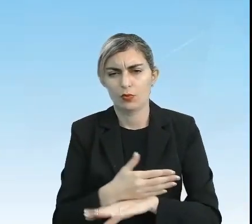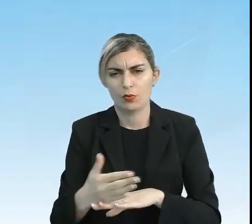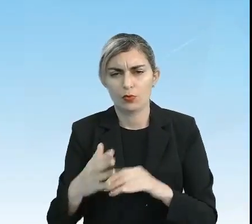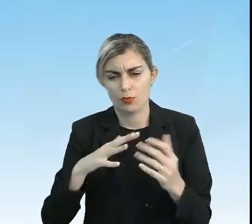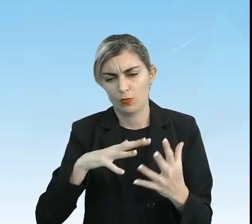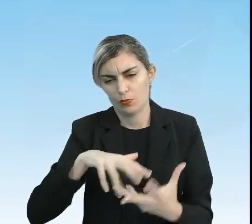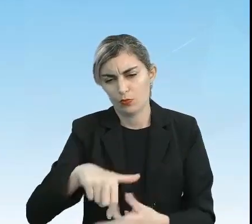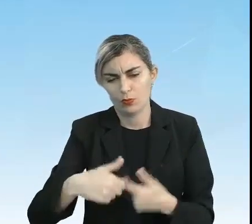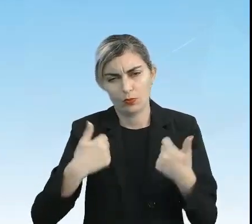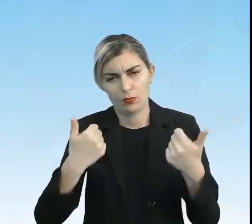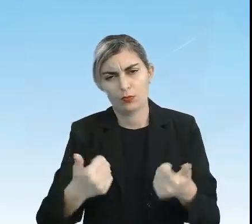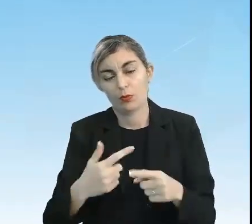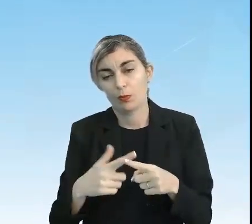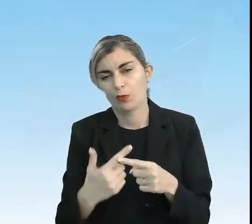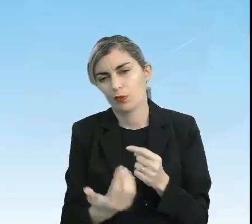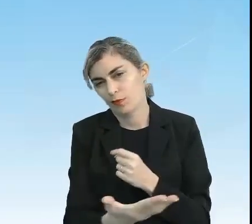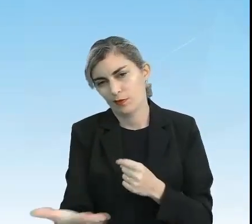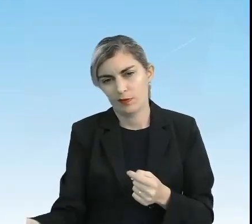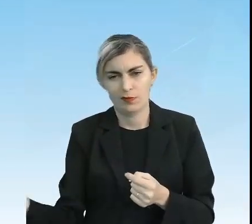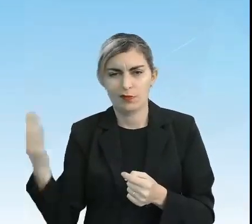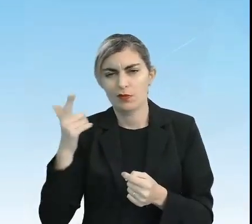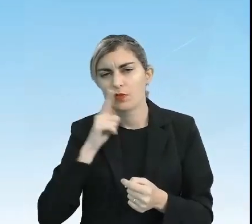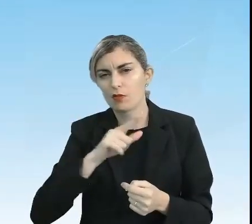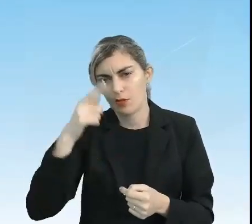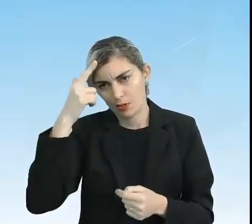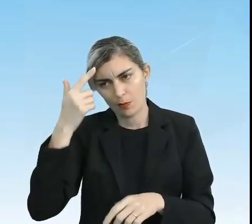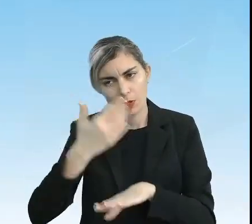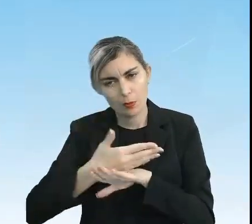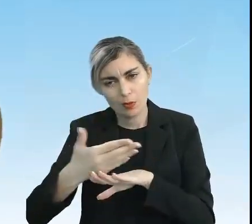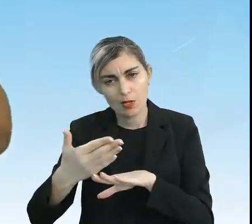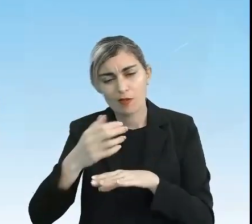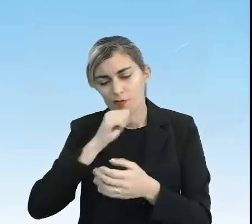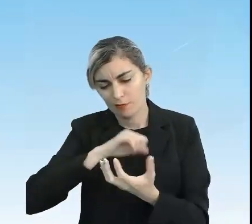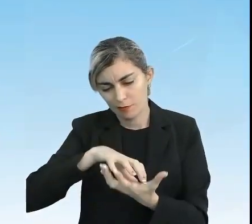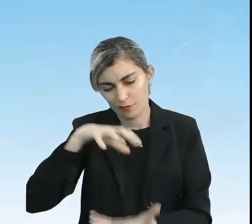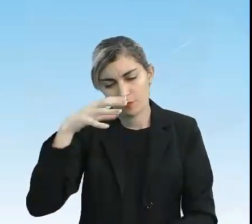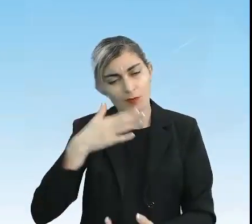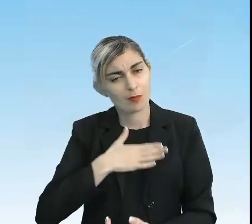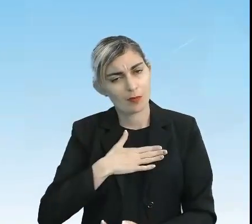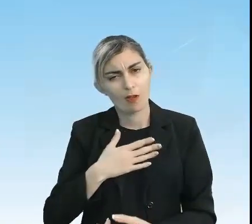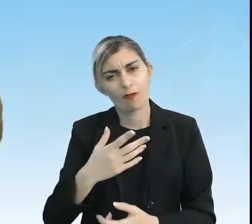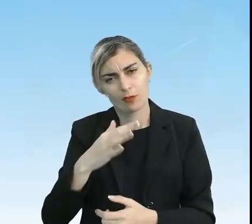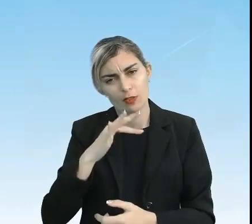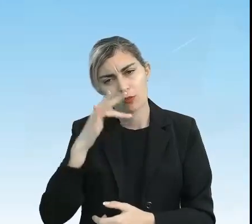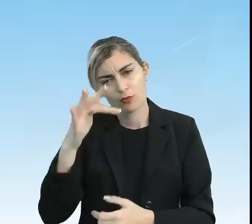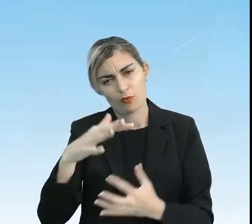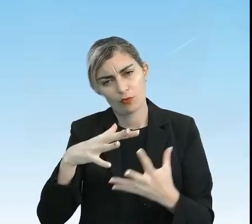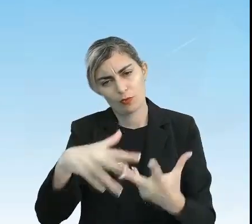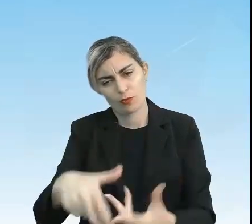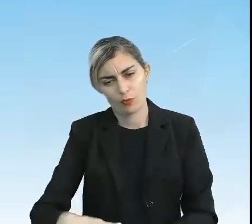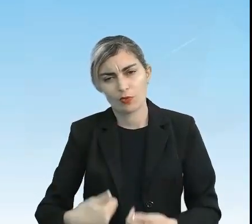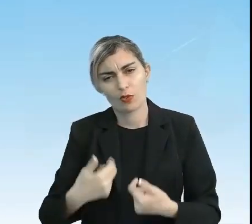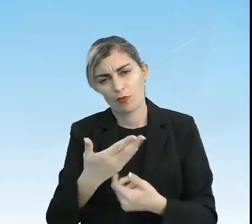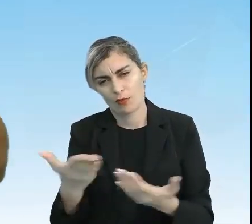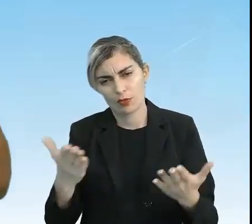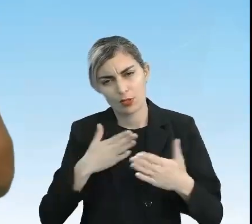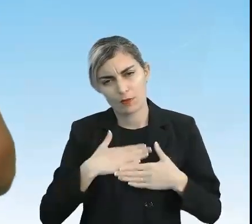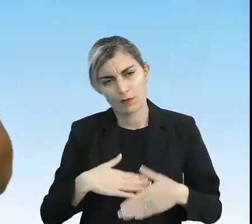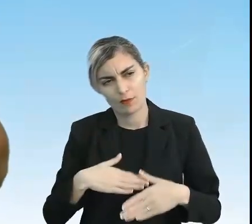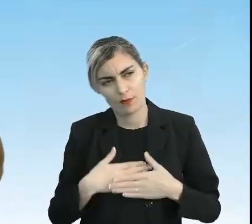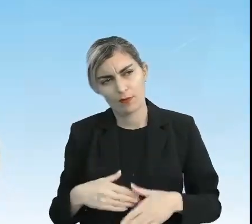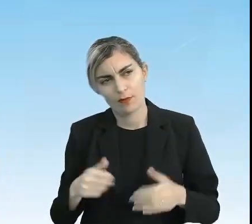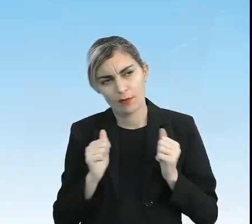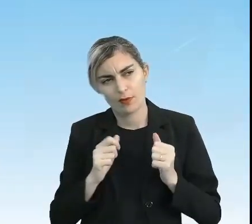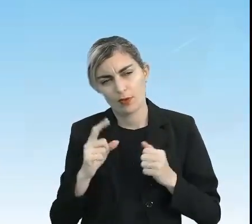melhor, porque vocês vão ficar com os cabelos brancos como o meu e vocês vão ter construído um mundo em que vocês vão descansar. Então